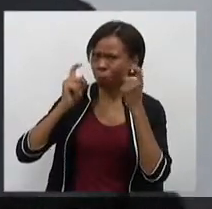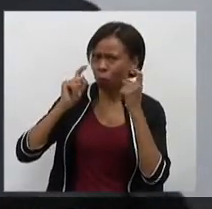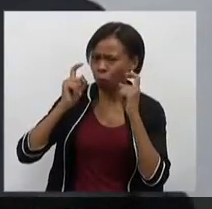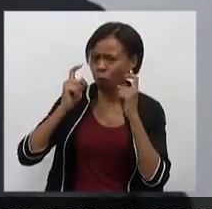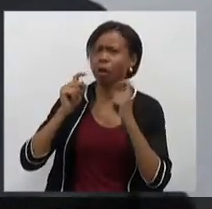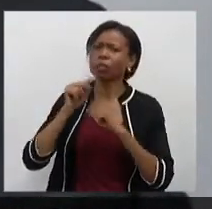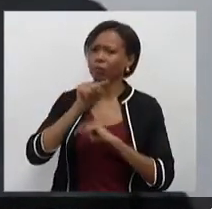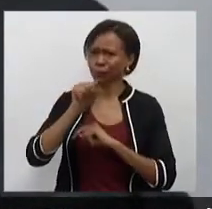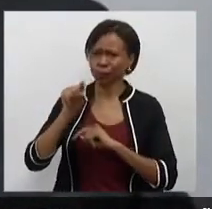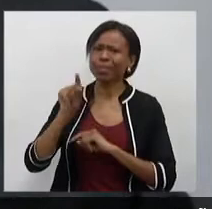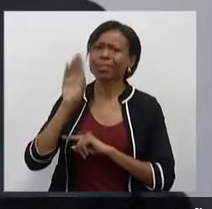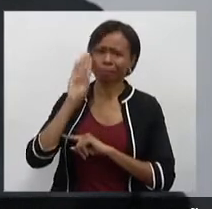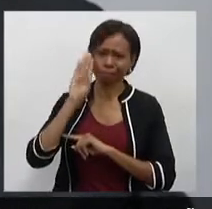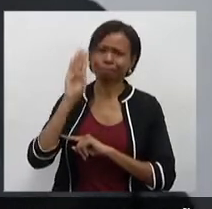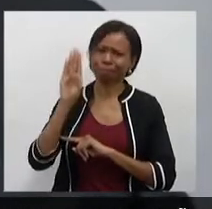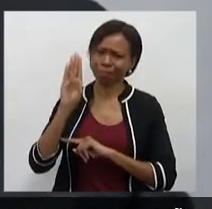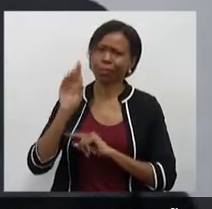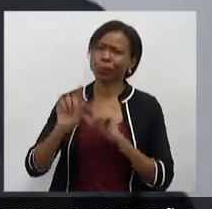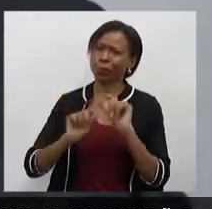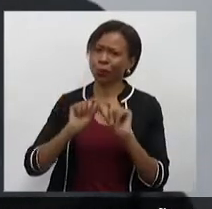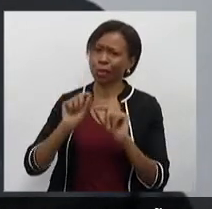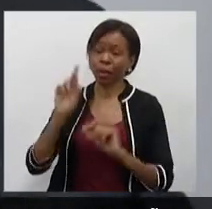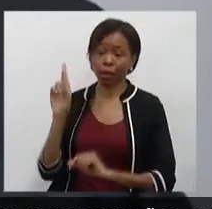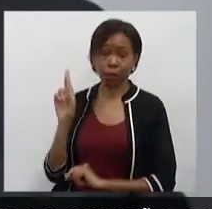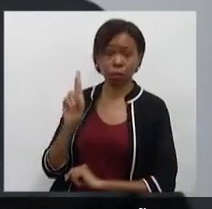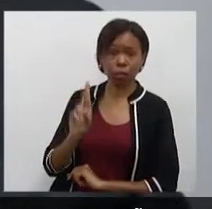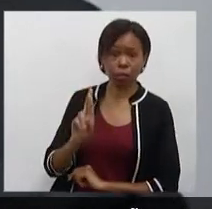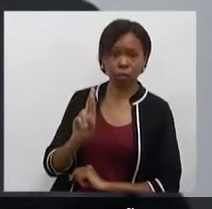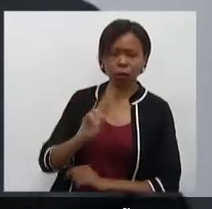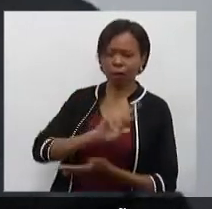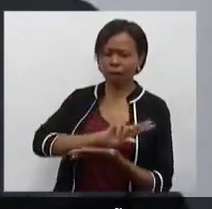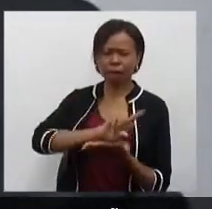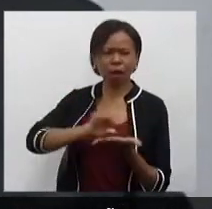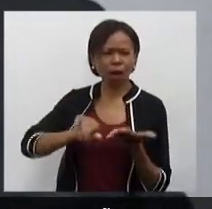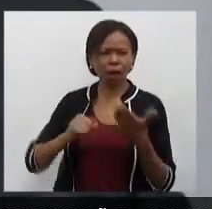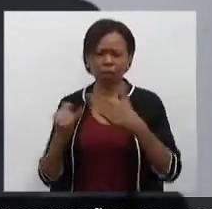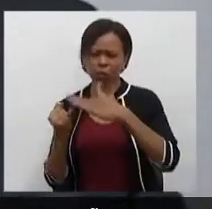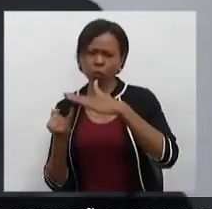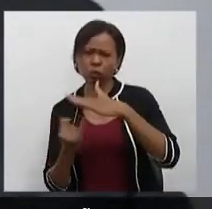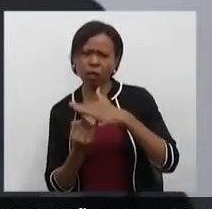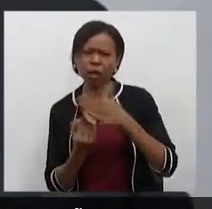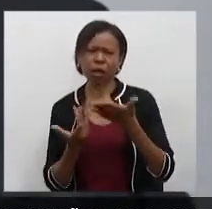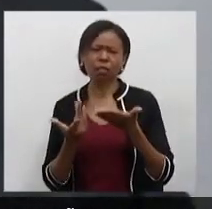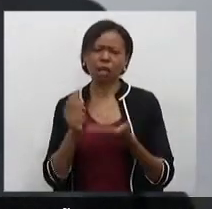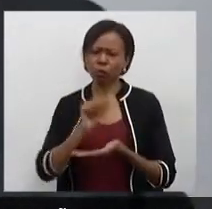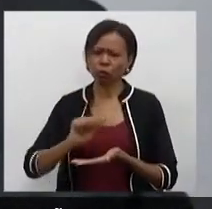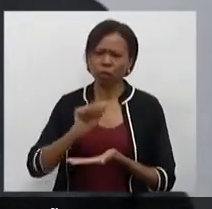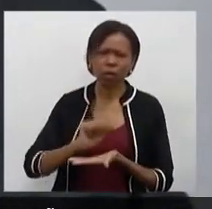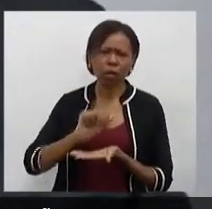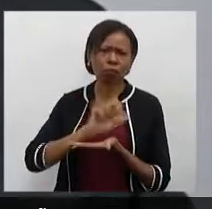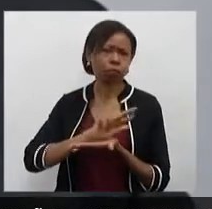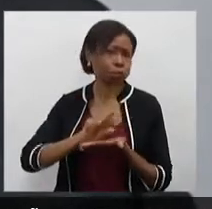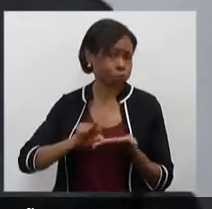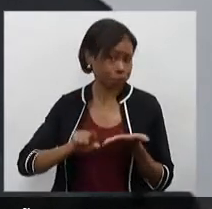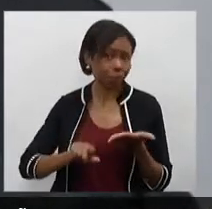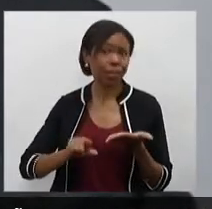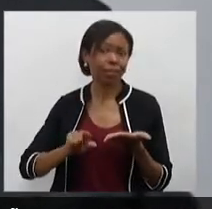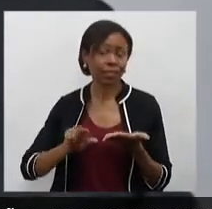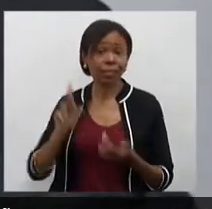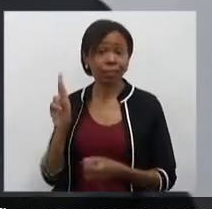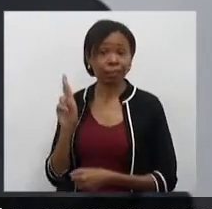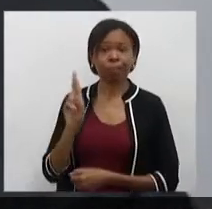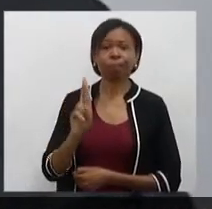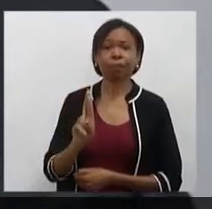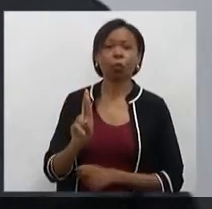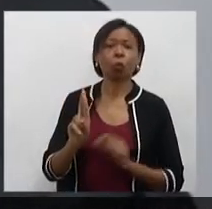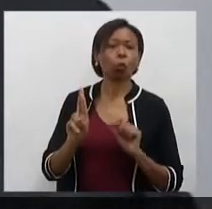vocês, que representam instituições, entidades, e que vai, de fato, representar as pessoas, os